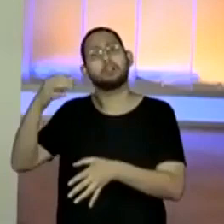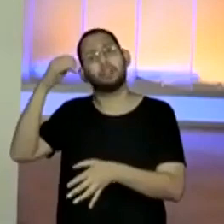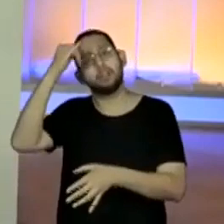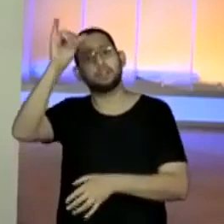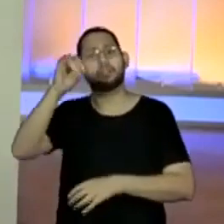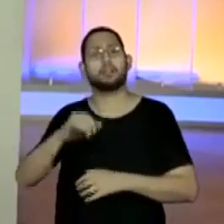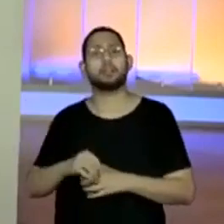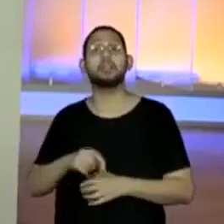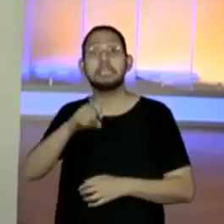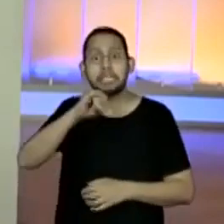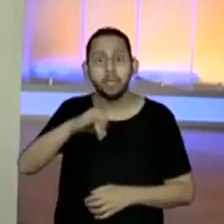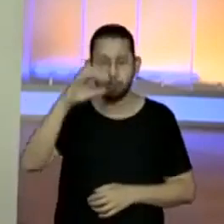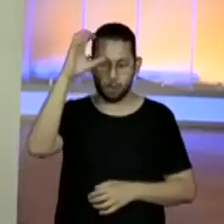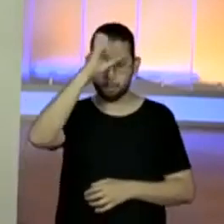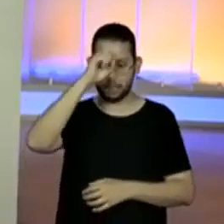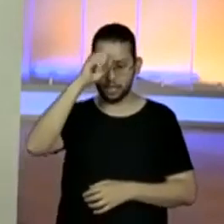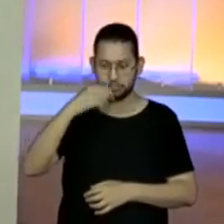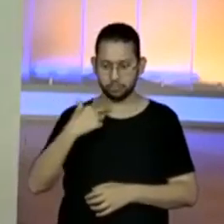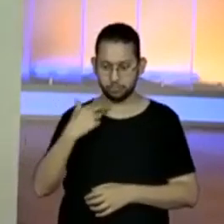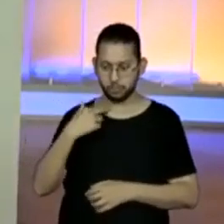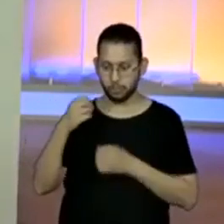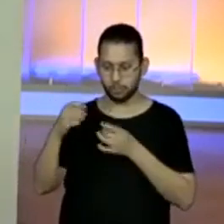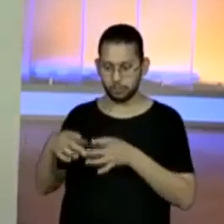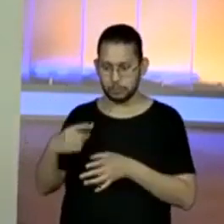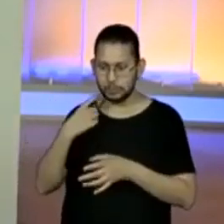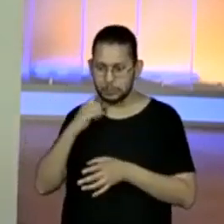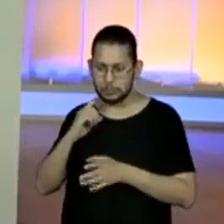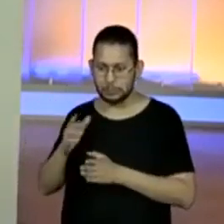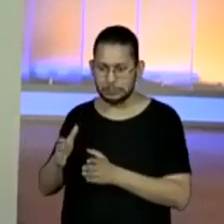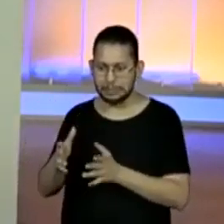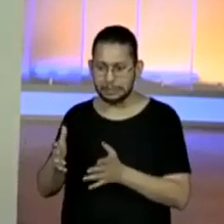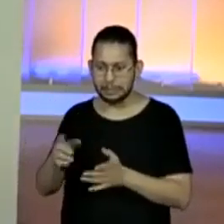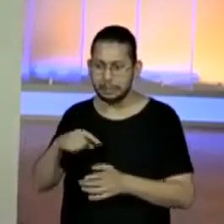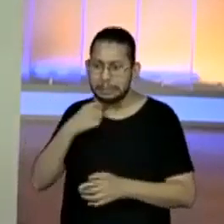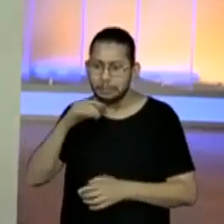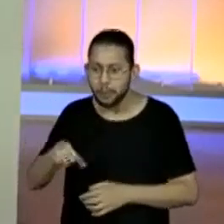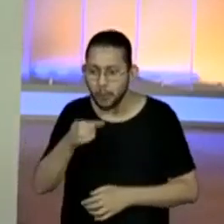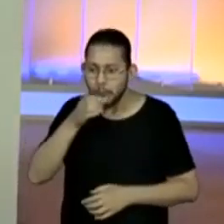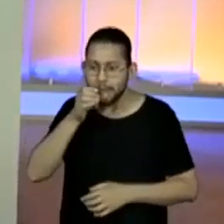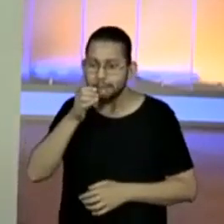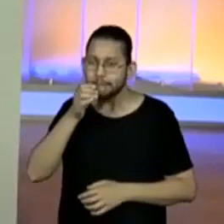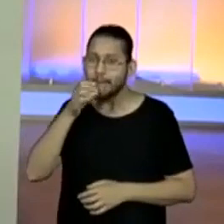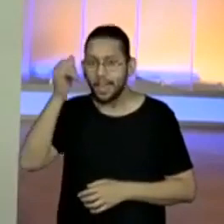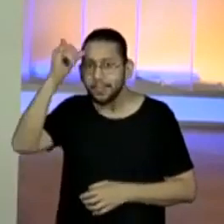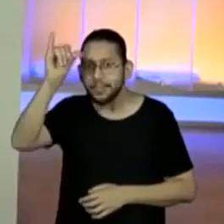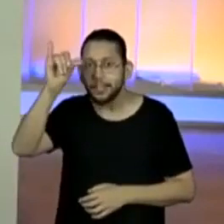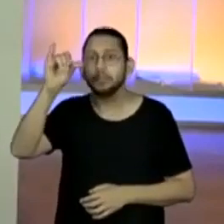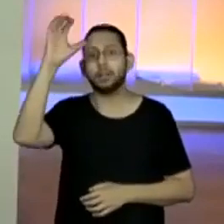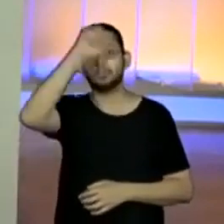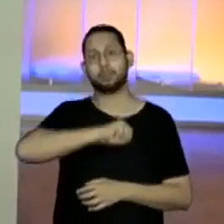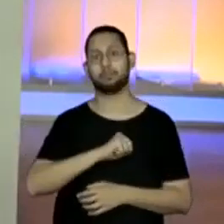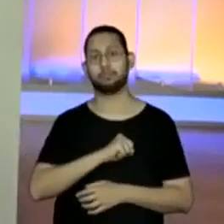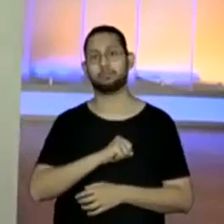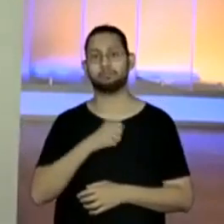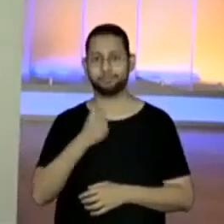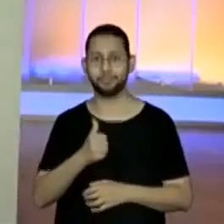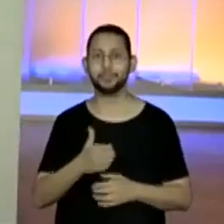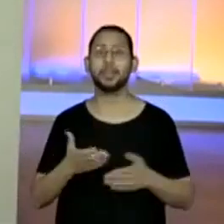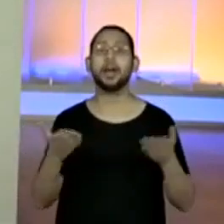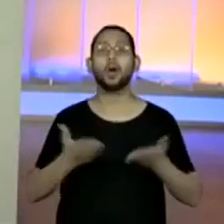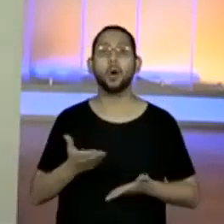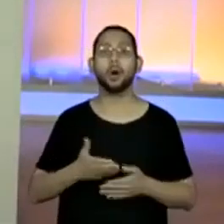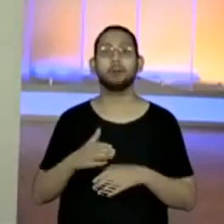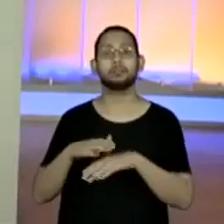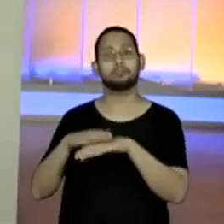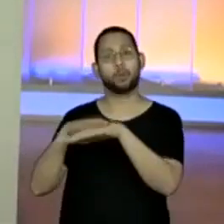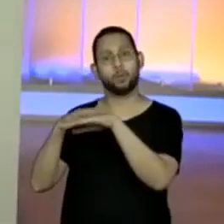conhecimento exatamente para não continuar fazendo o errado. Beleza? Agora eu vou conversar aqui com os responsáveis. Enquanto isso,